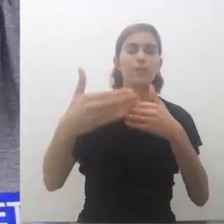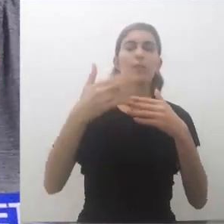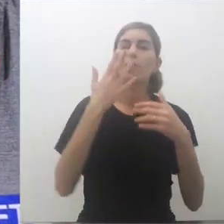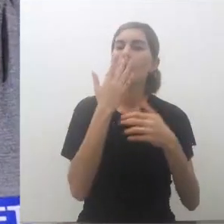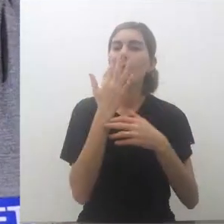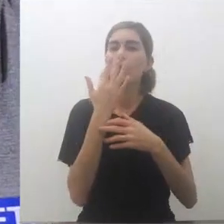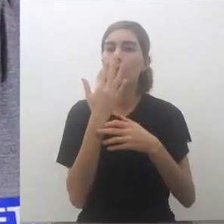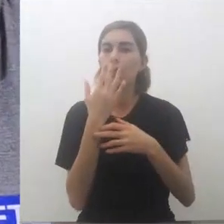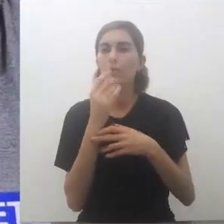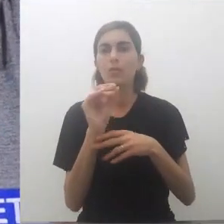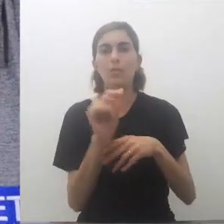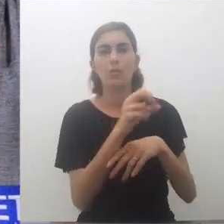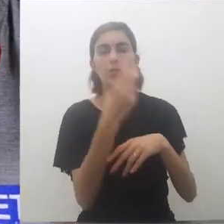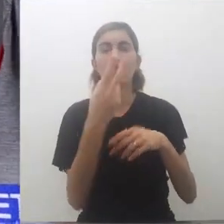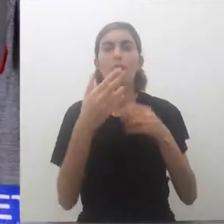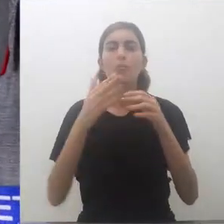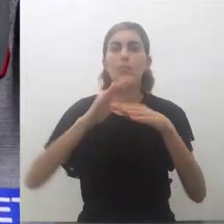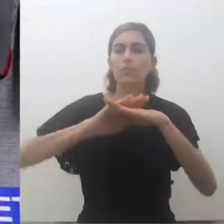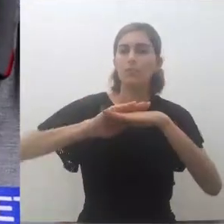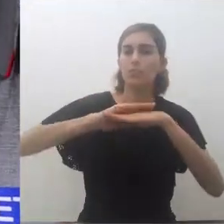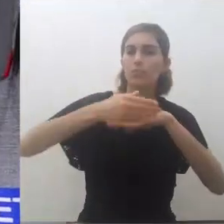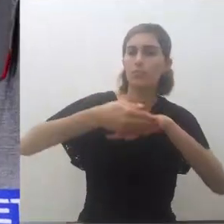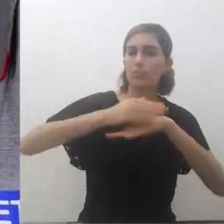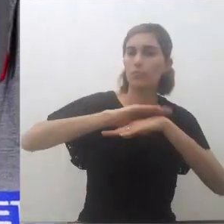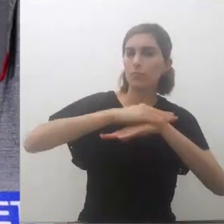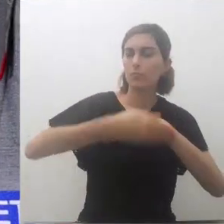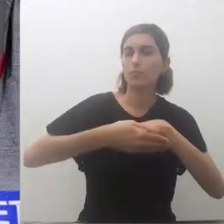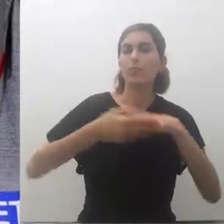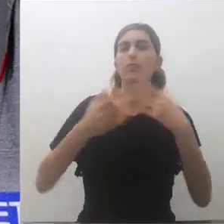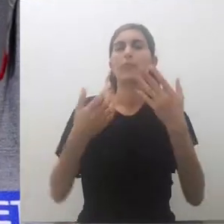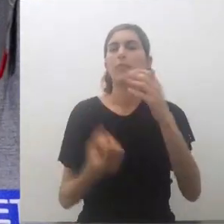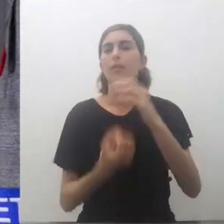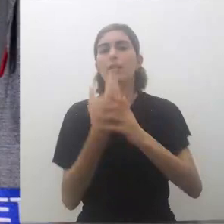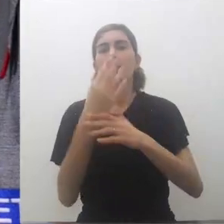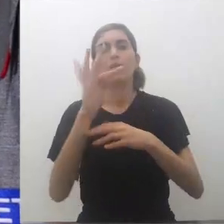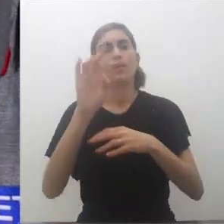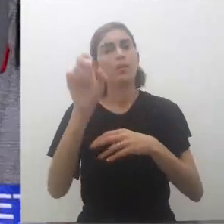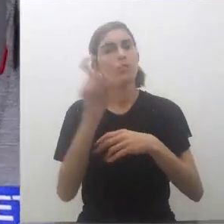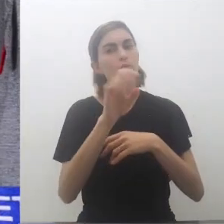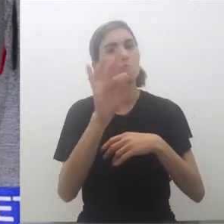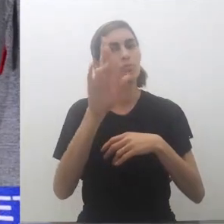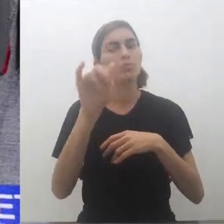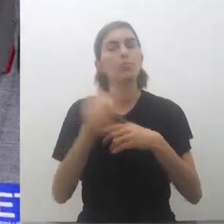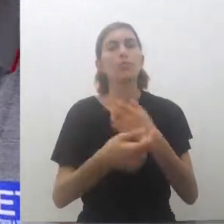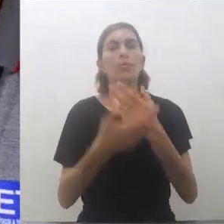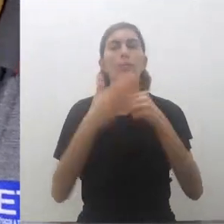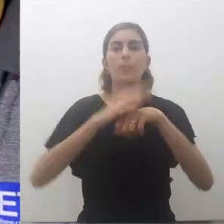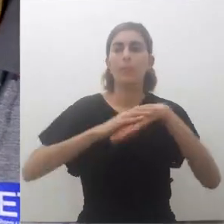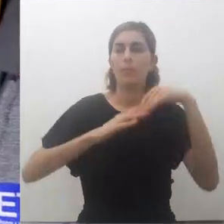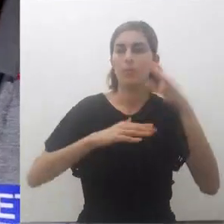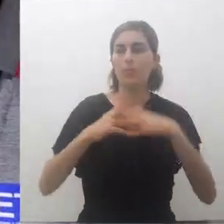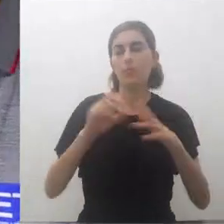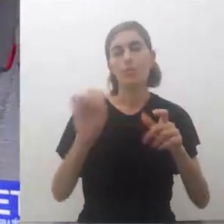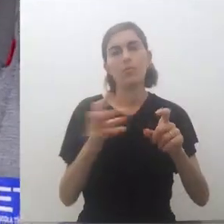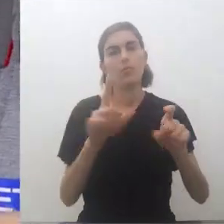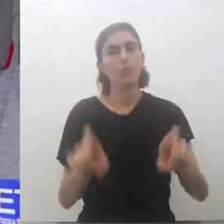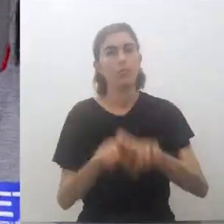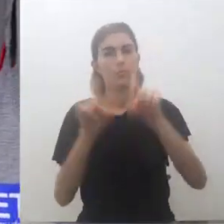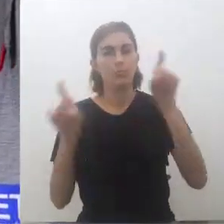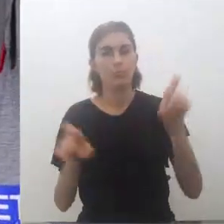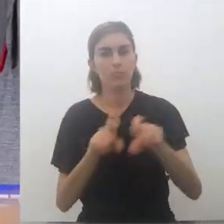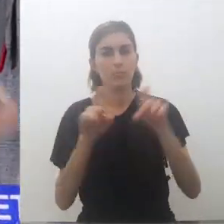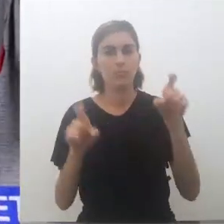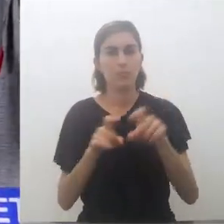ou revestir. Revestir, criando uma textura de rendering, manual ou digital, indo etapa